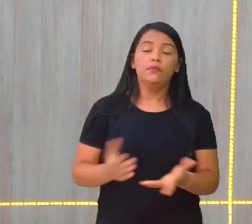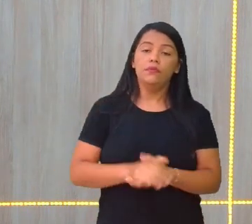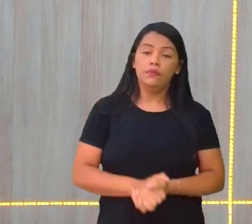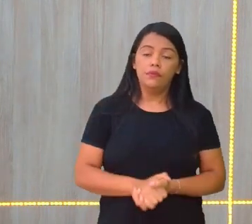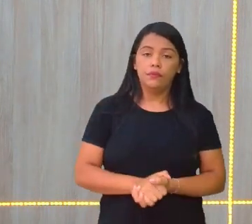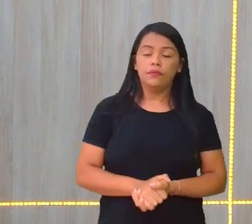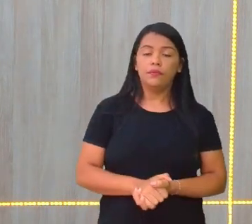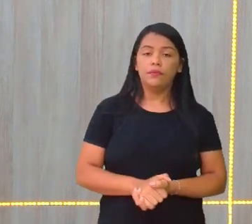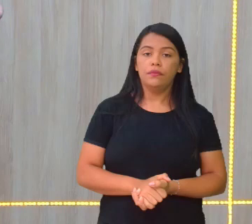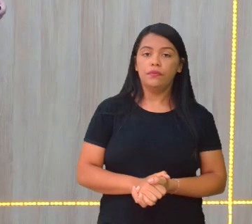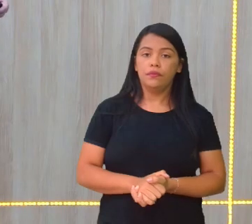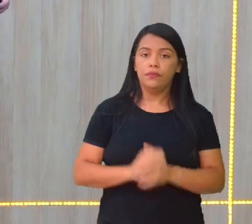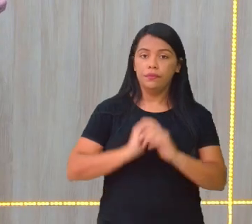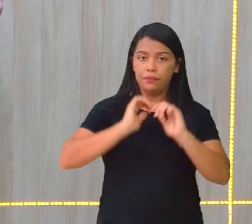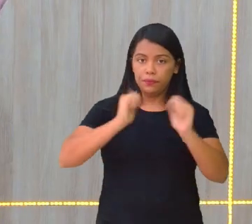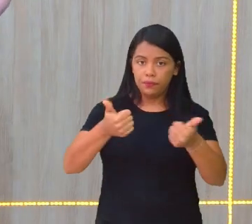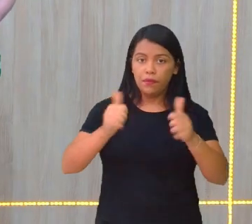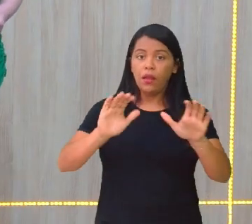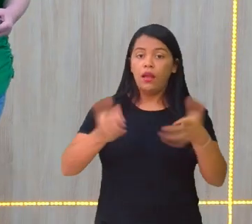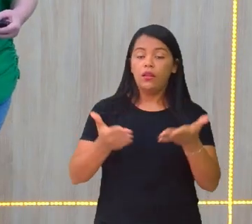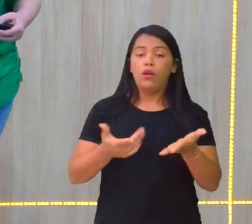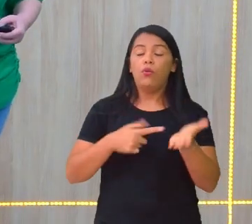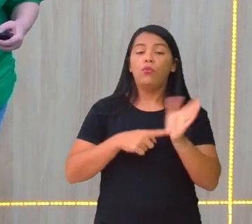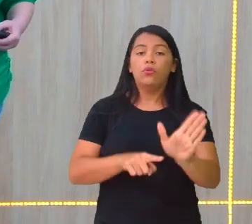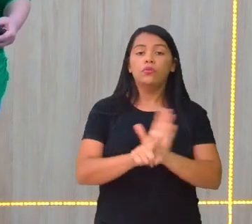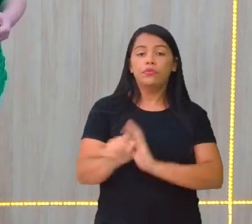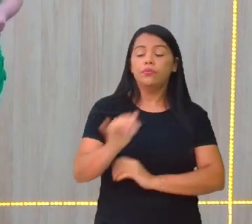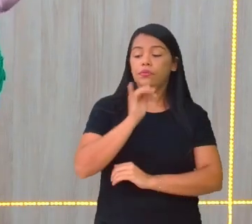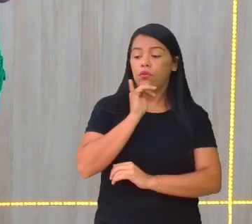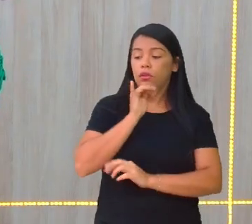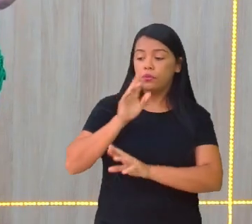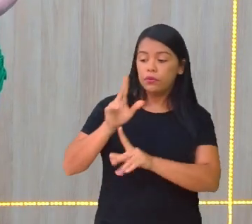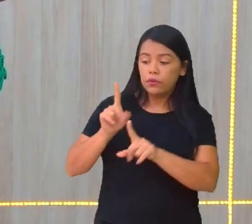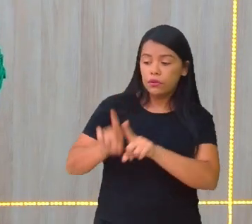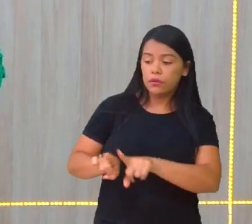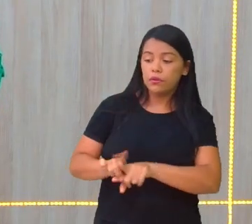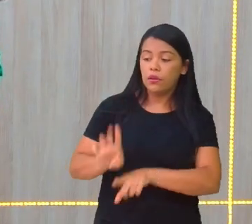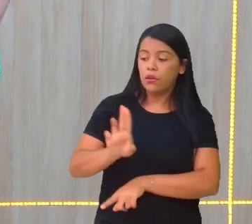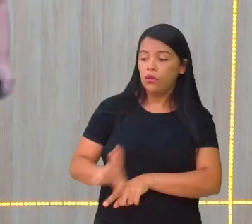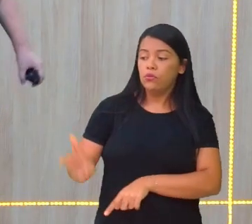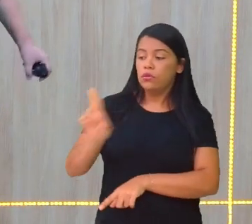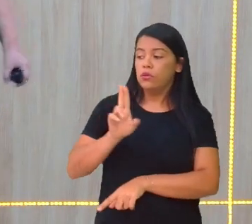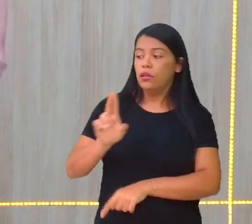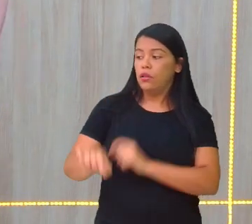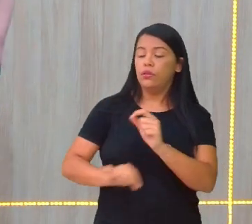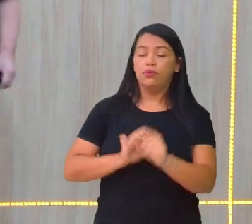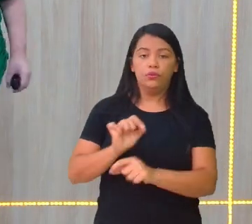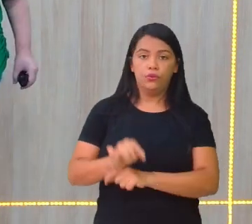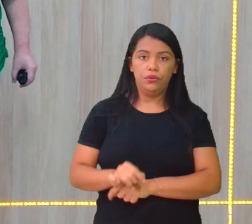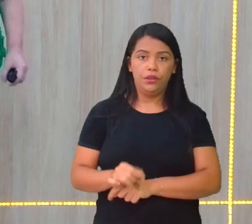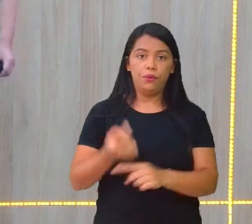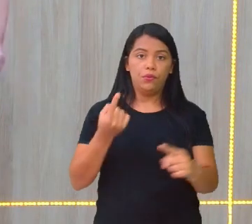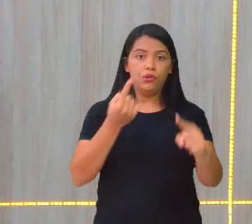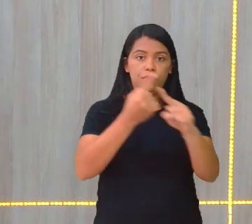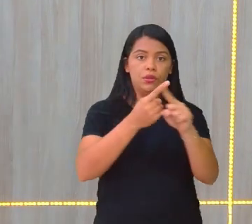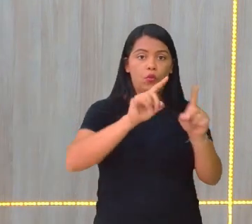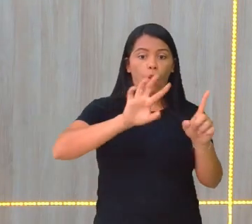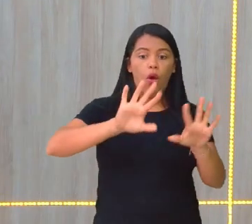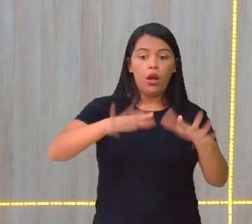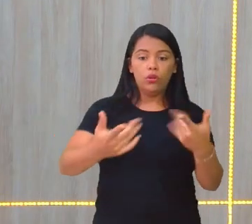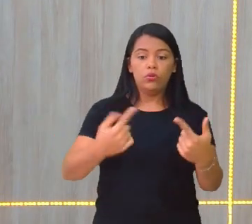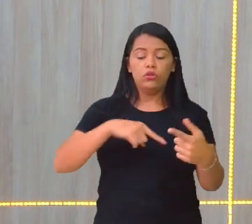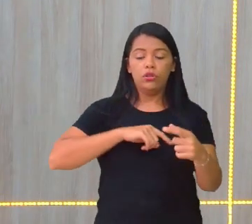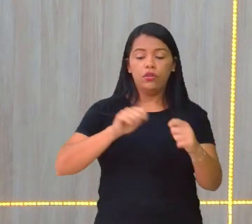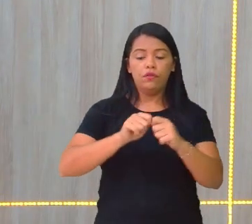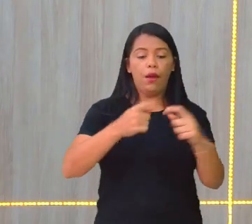Tá? Tudo bem? Trouxe um exemplo já um pouco diferente usando a multiplicação. Que o inverso da